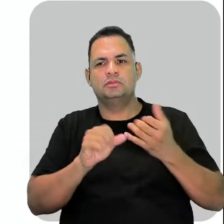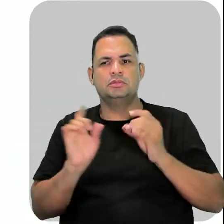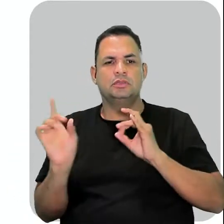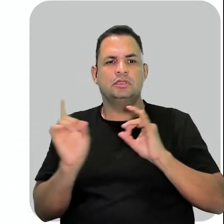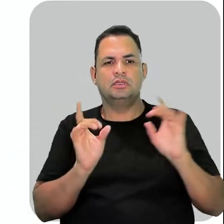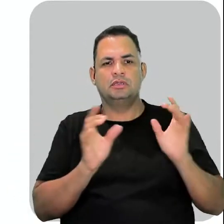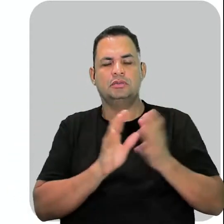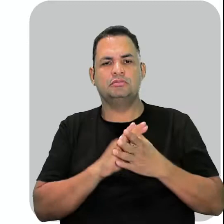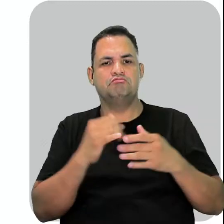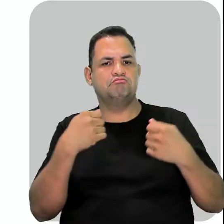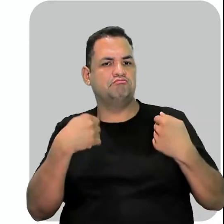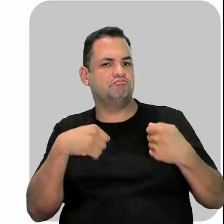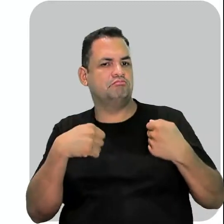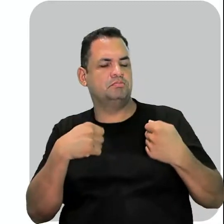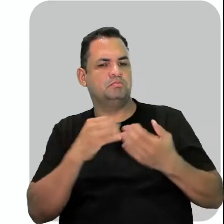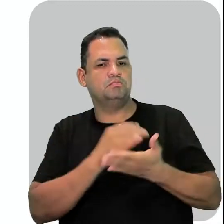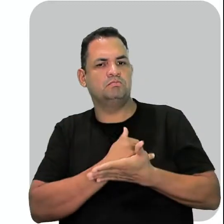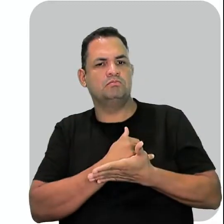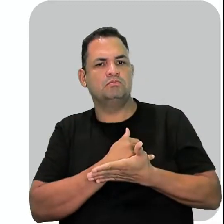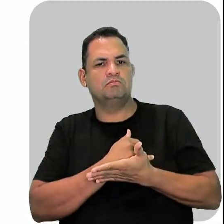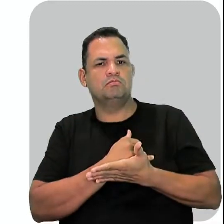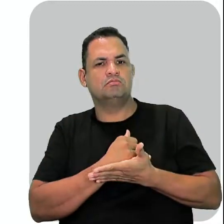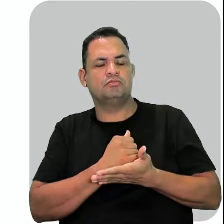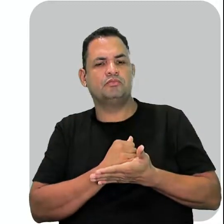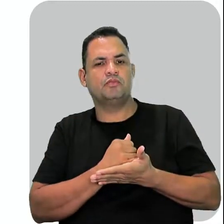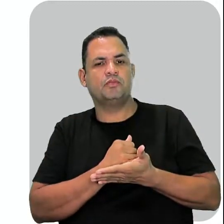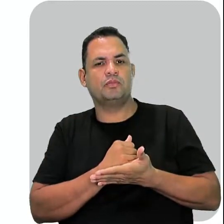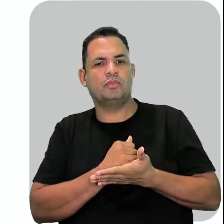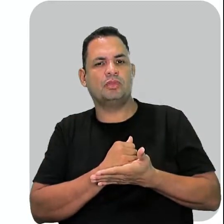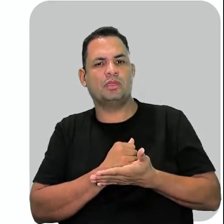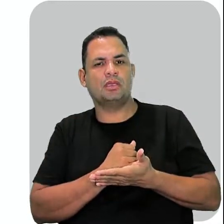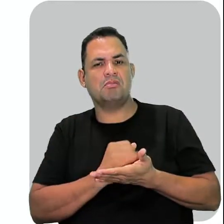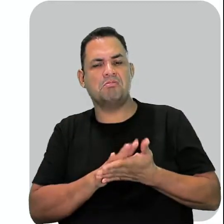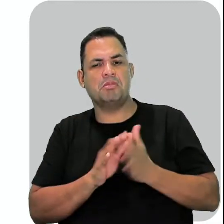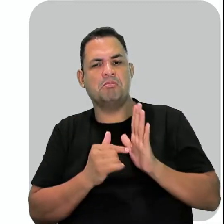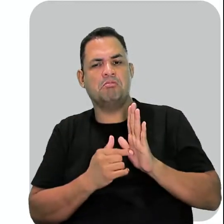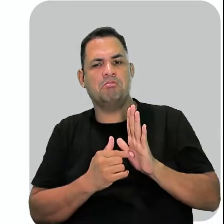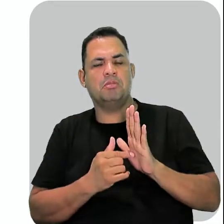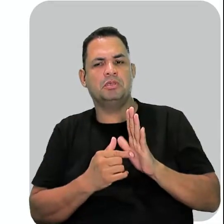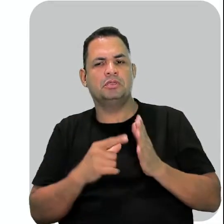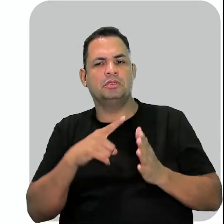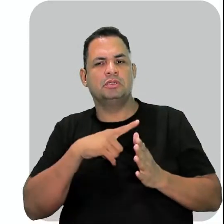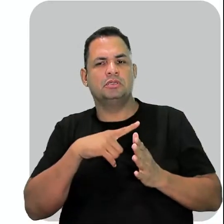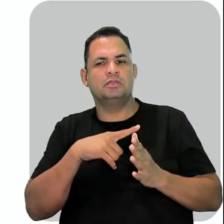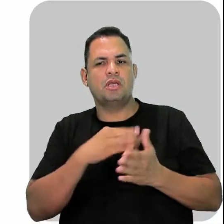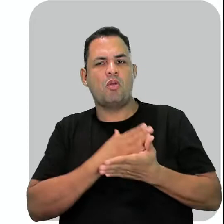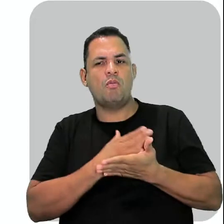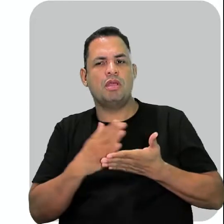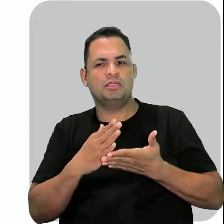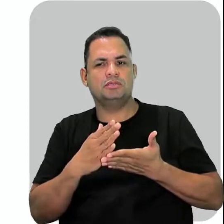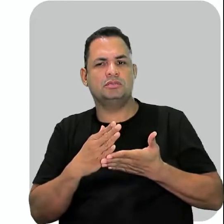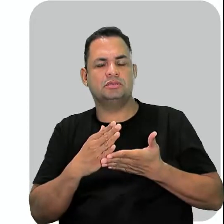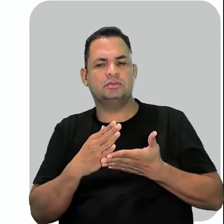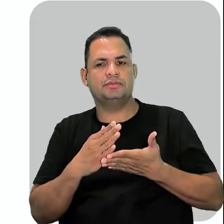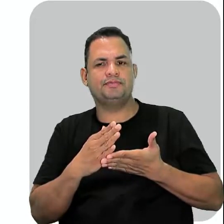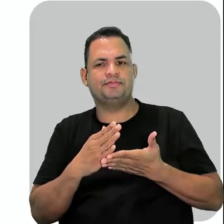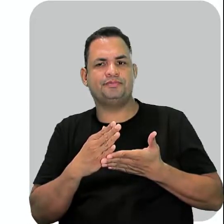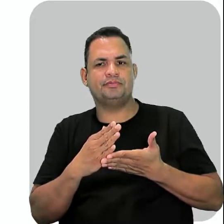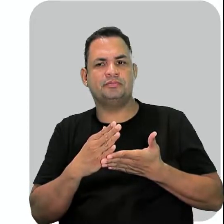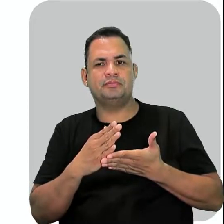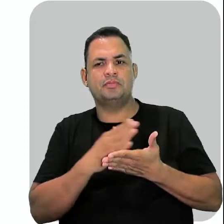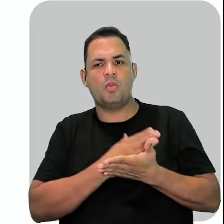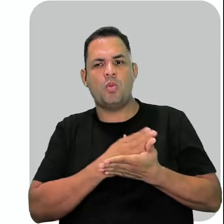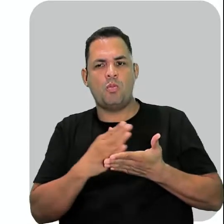si, não necessitando de indicadores para que ocorra o start da reação. Isso aqui quer dizer ocorra